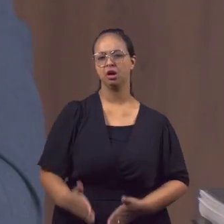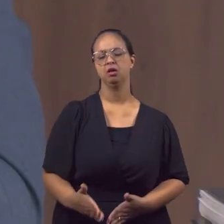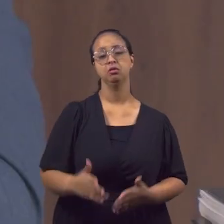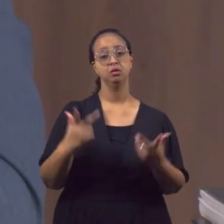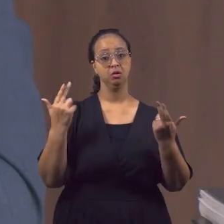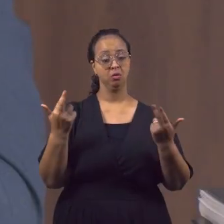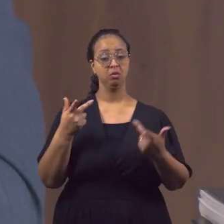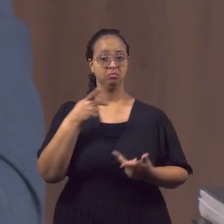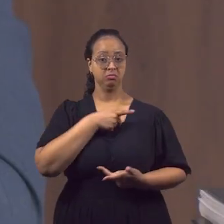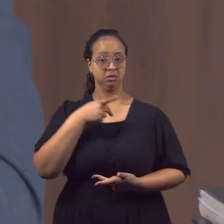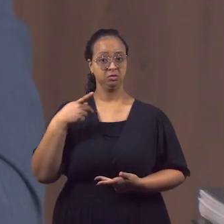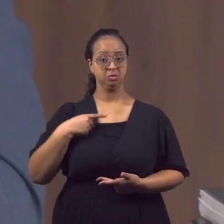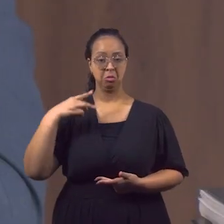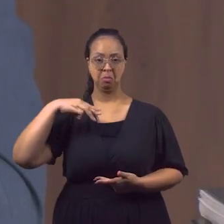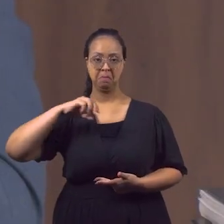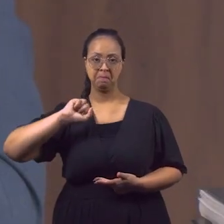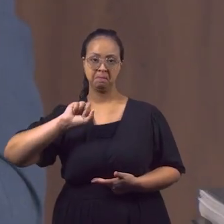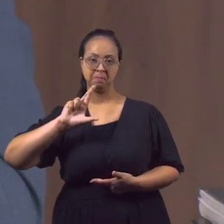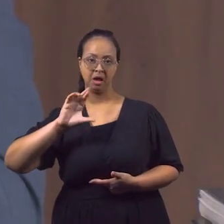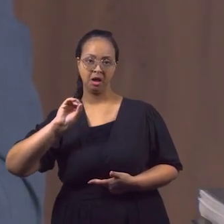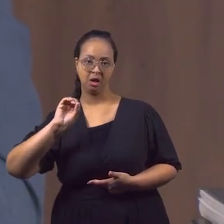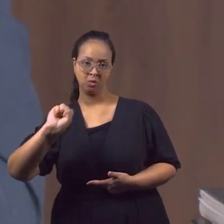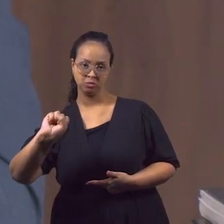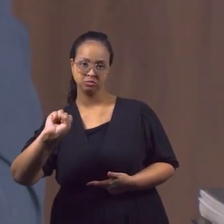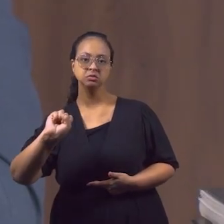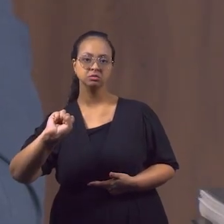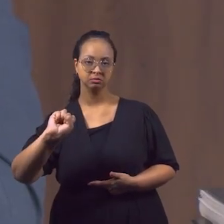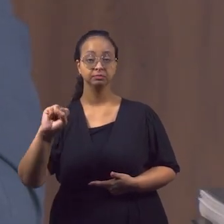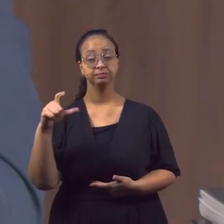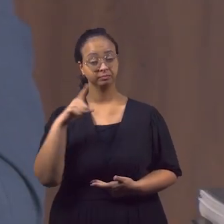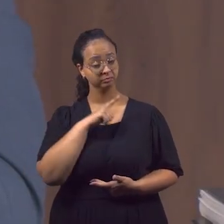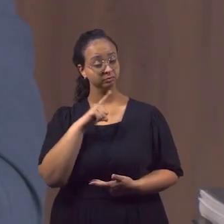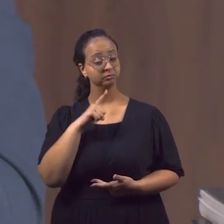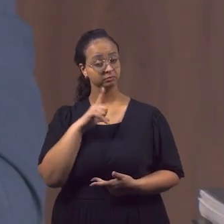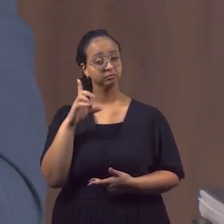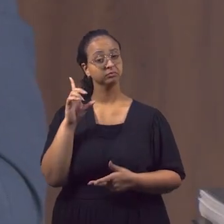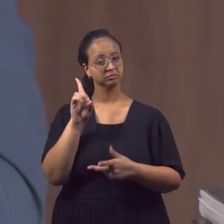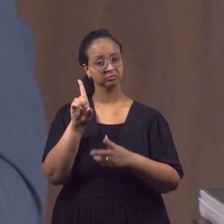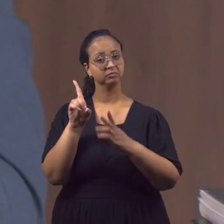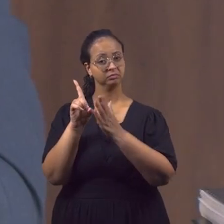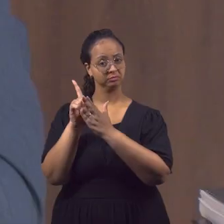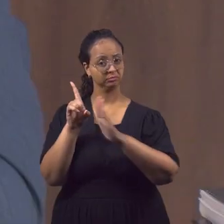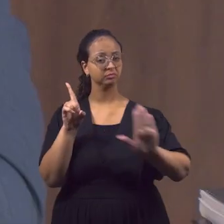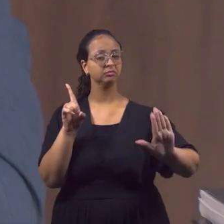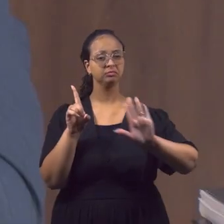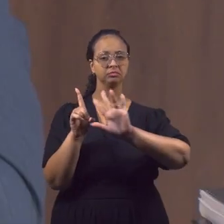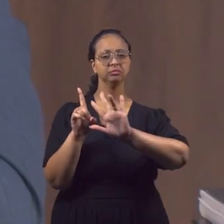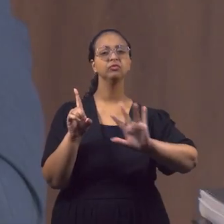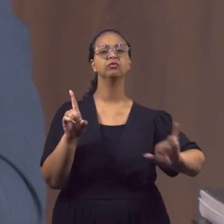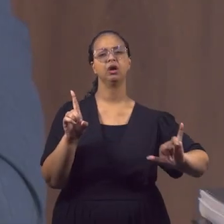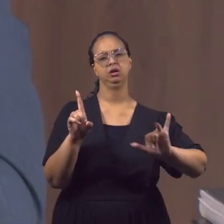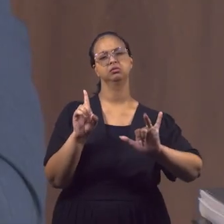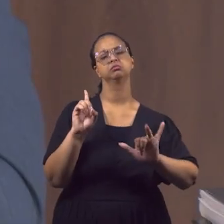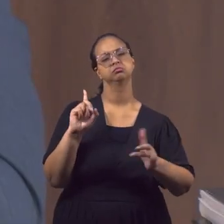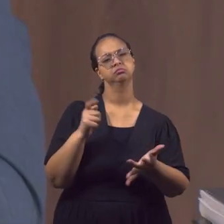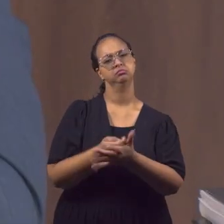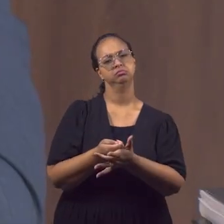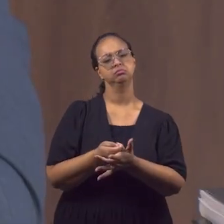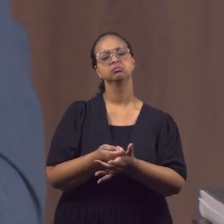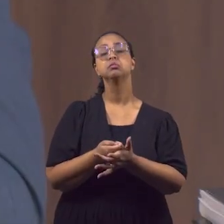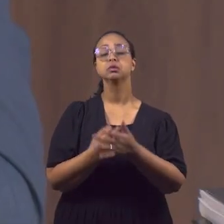palavra dele, conforme o pastor Marcos já mencionou aqui, não volta vazia. Então, finalmente a promessa se cumpre na vida de